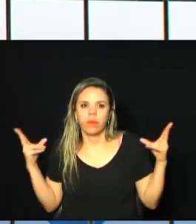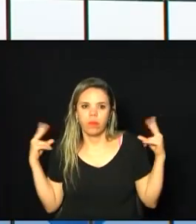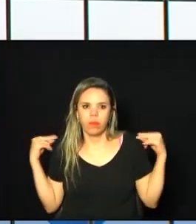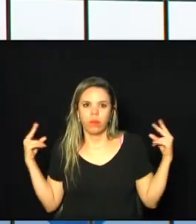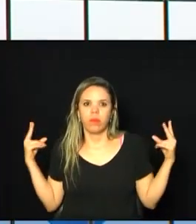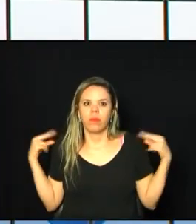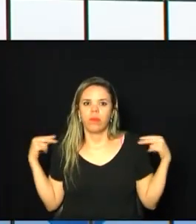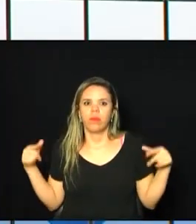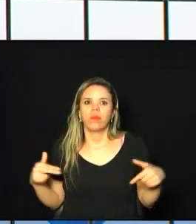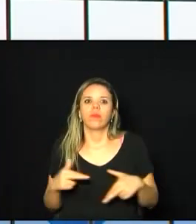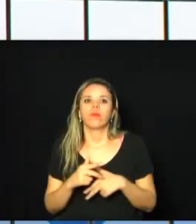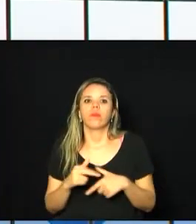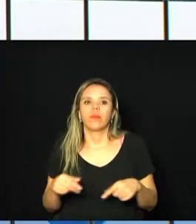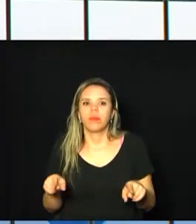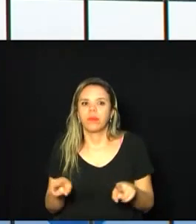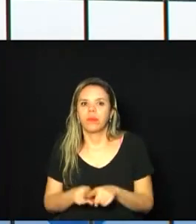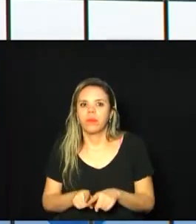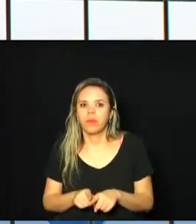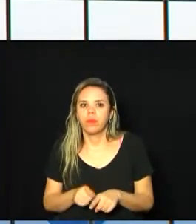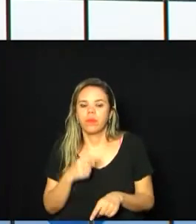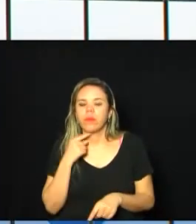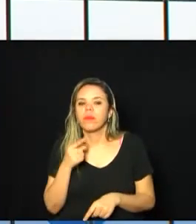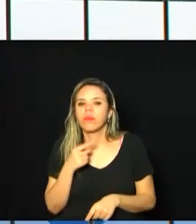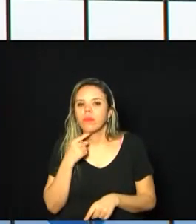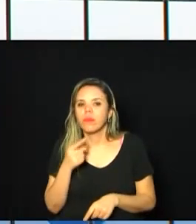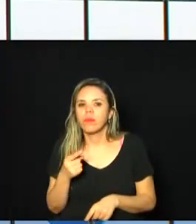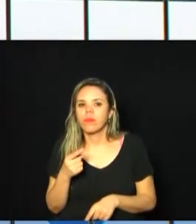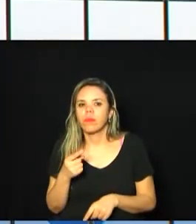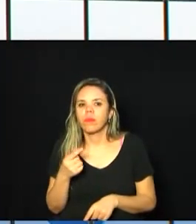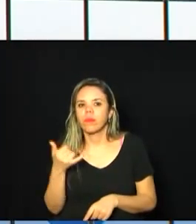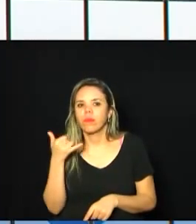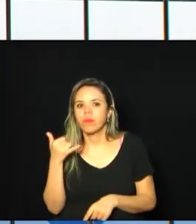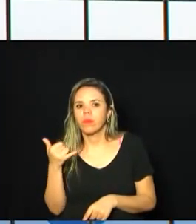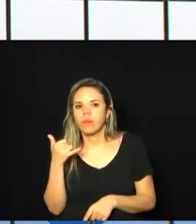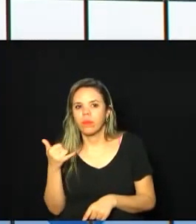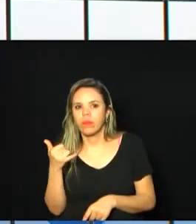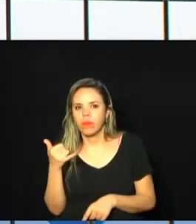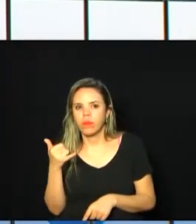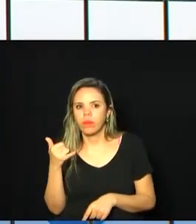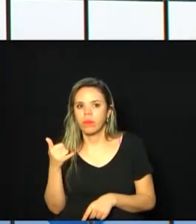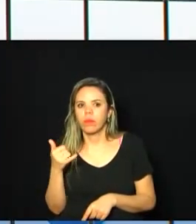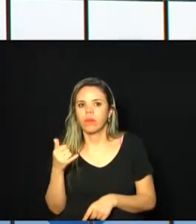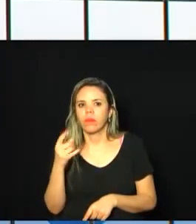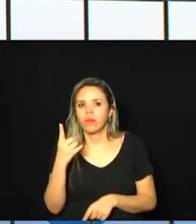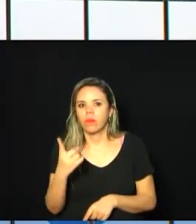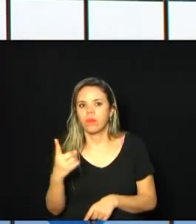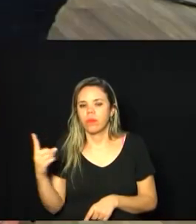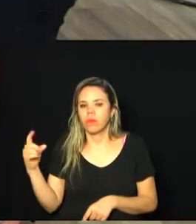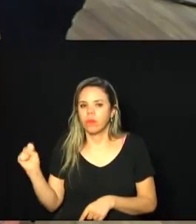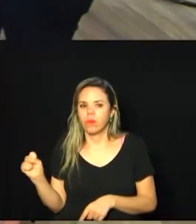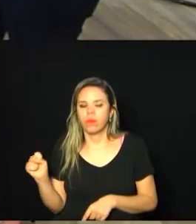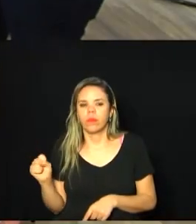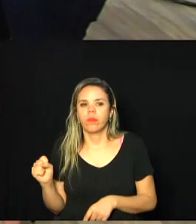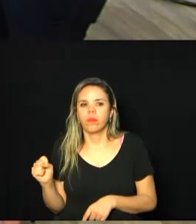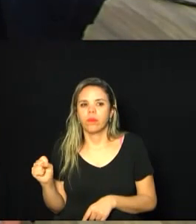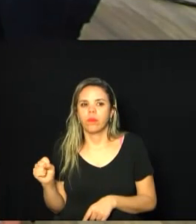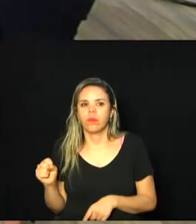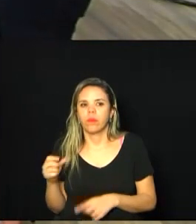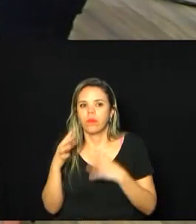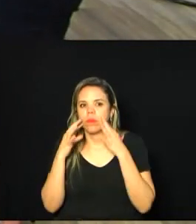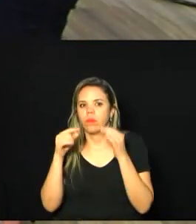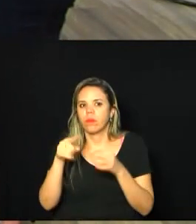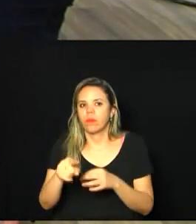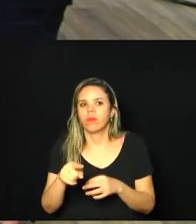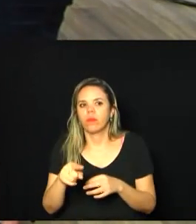motoristas e pedestres e também, em caso de dúvidas, use o Fale Conosco da INDEC, que é o número 118. E atenção, você que